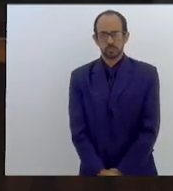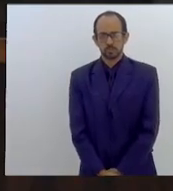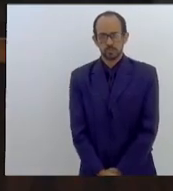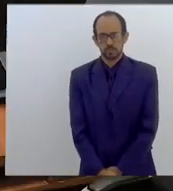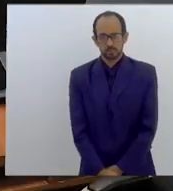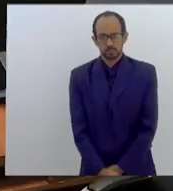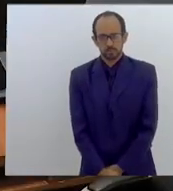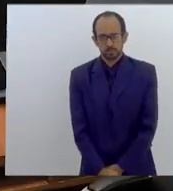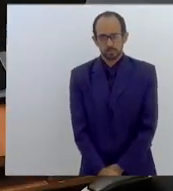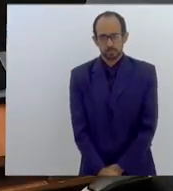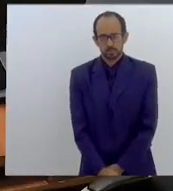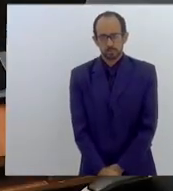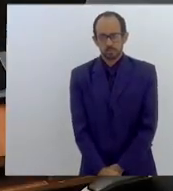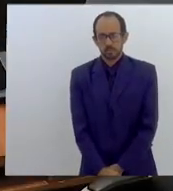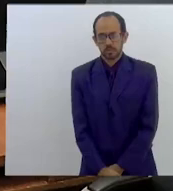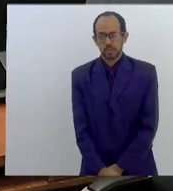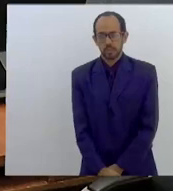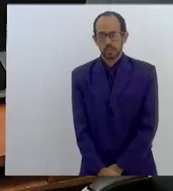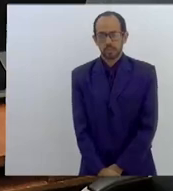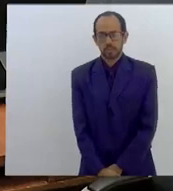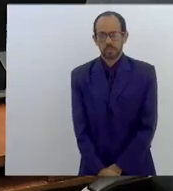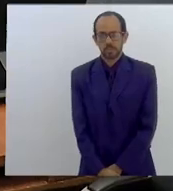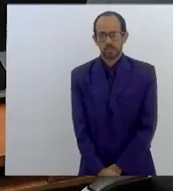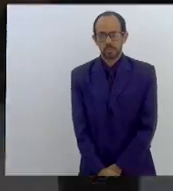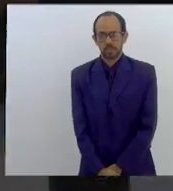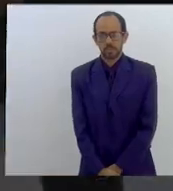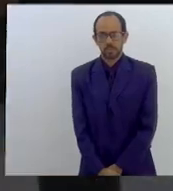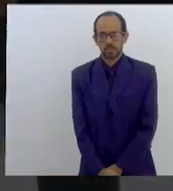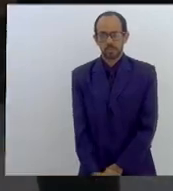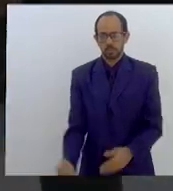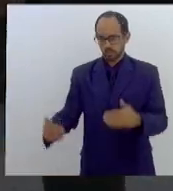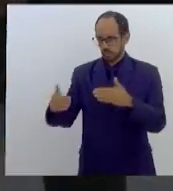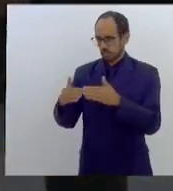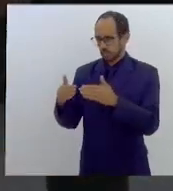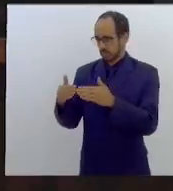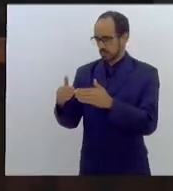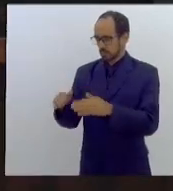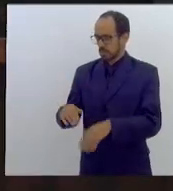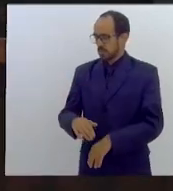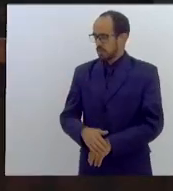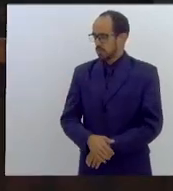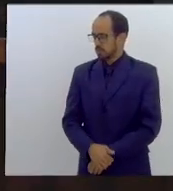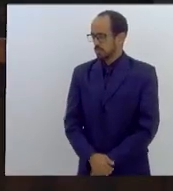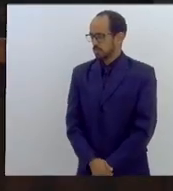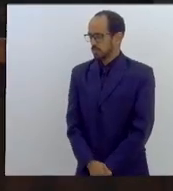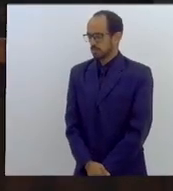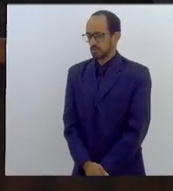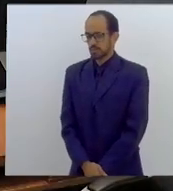Favorável.